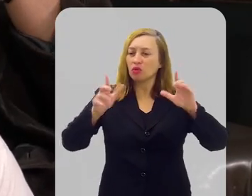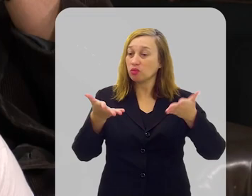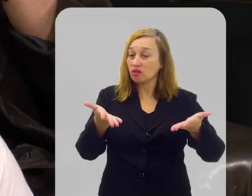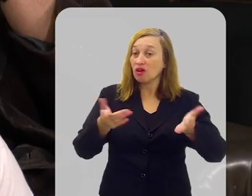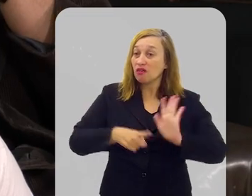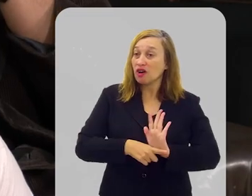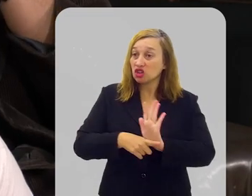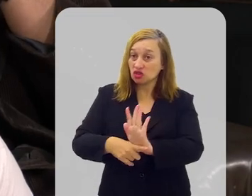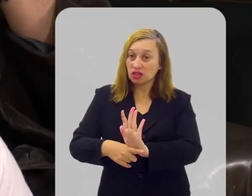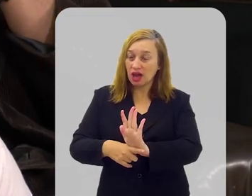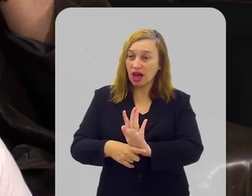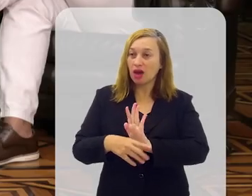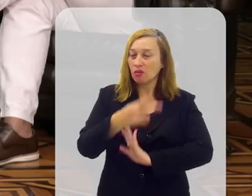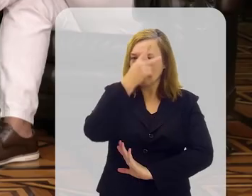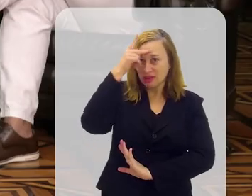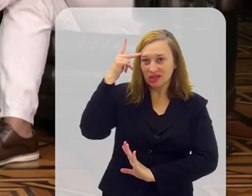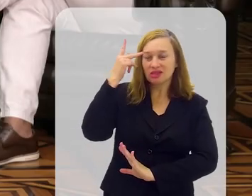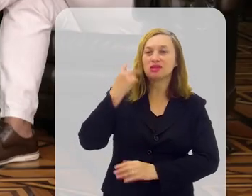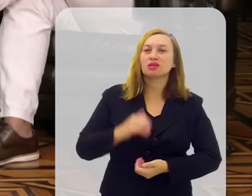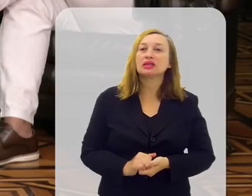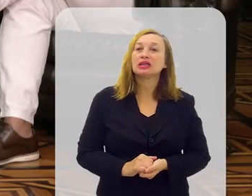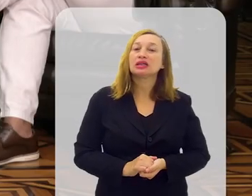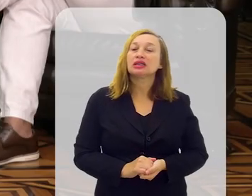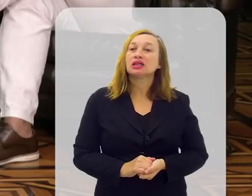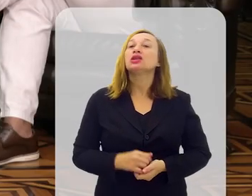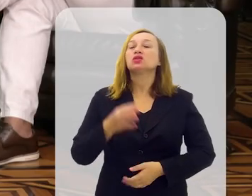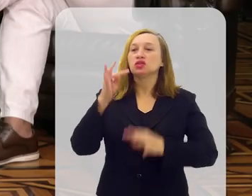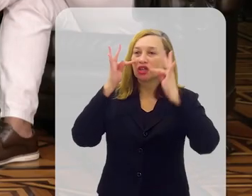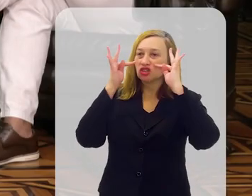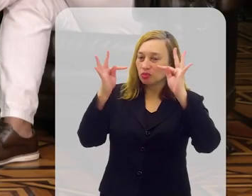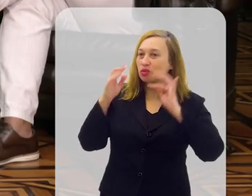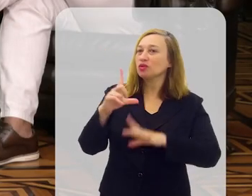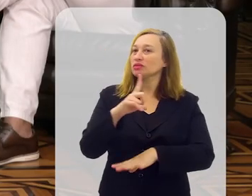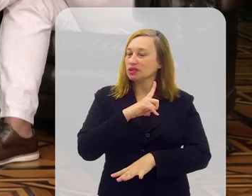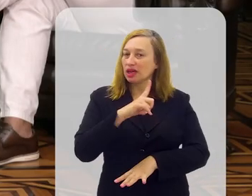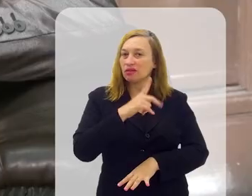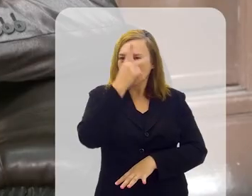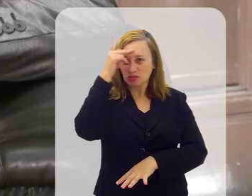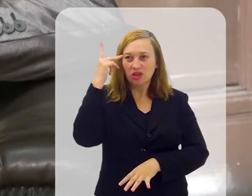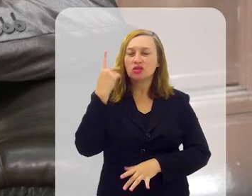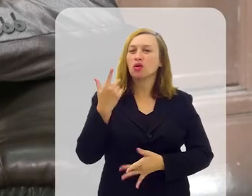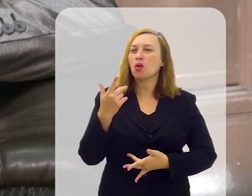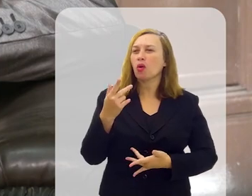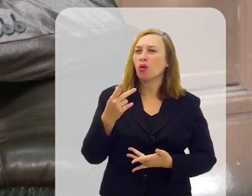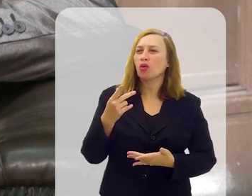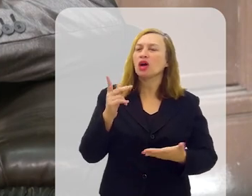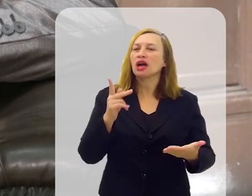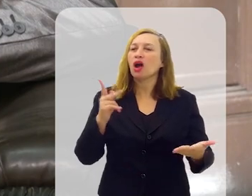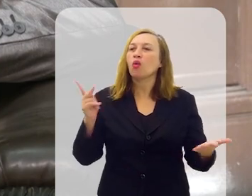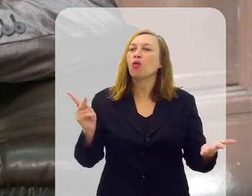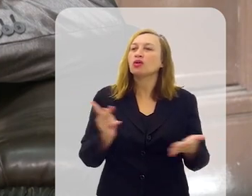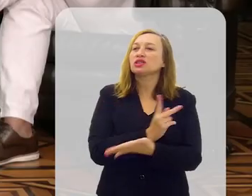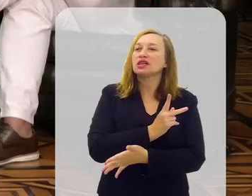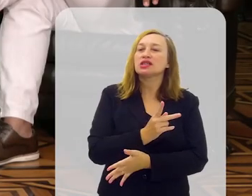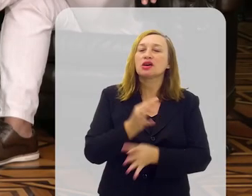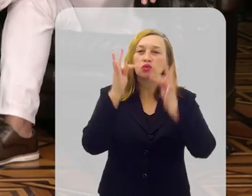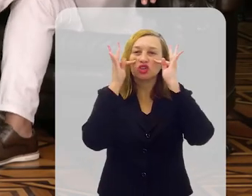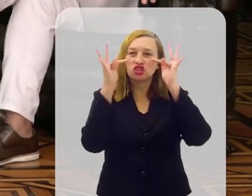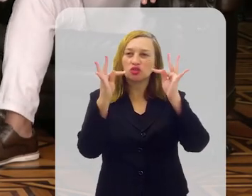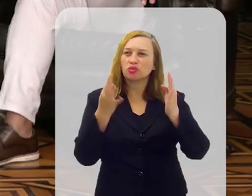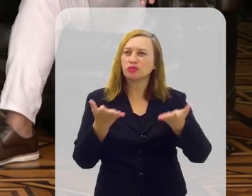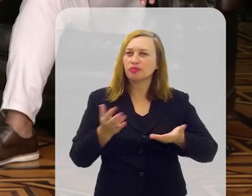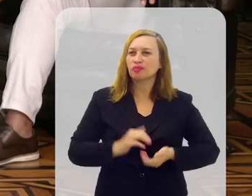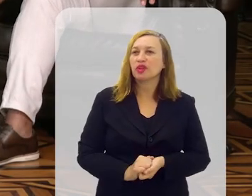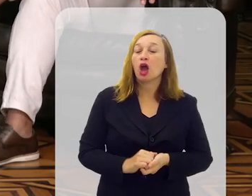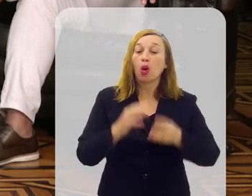vão ajudar uma pessoa aflita, né? E nós temos tido muitos testemunhos, é né, mesmo? Das pessoas. Uma coisa forte que tem acontecido de